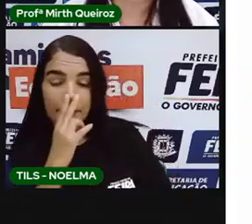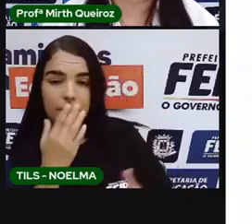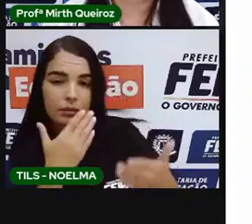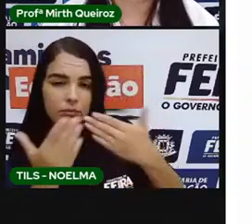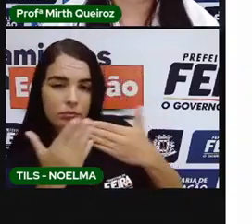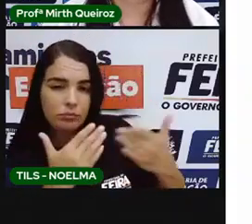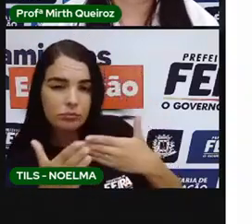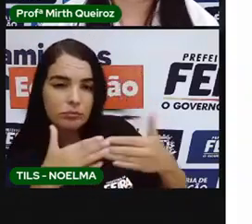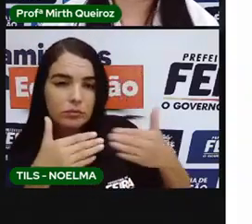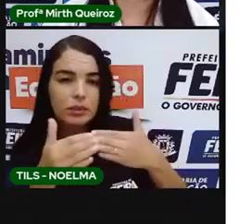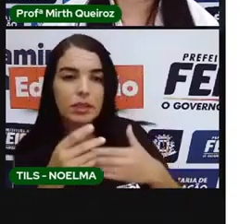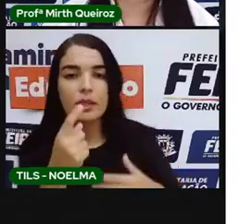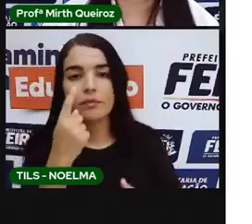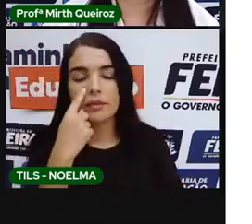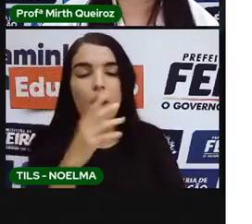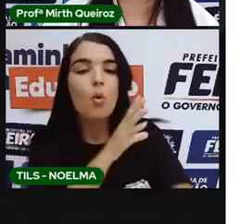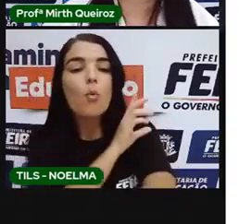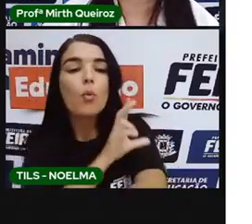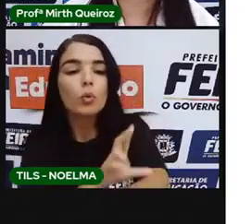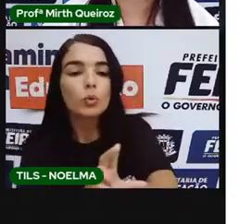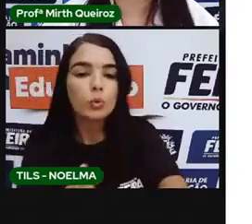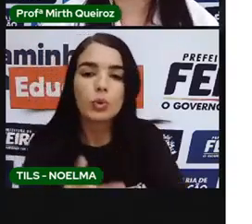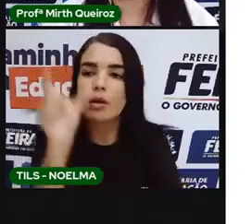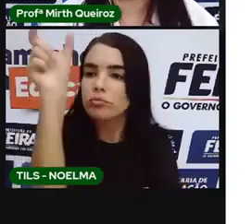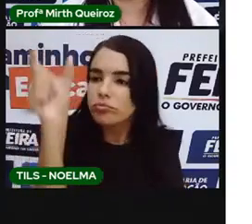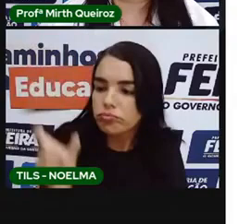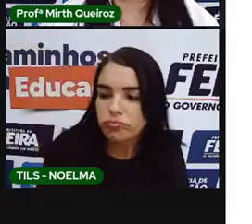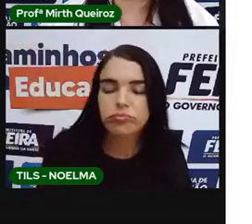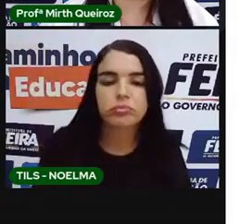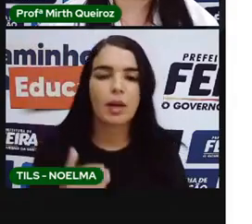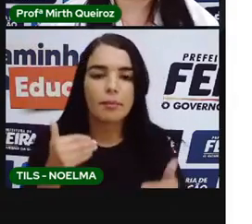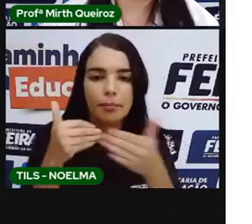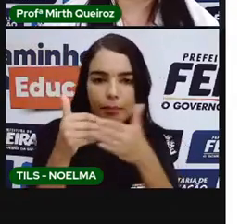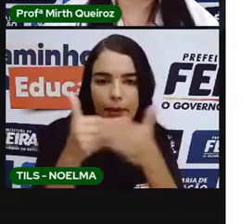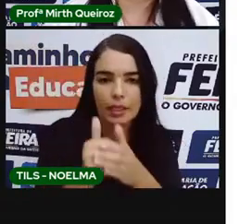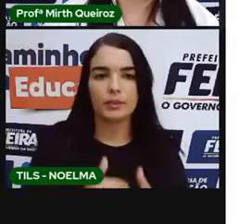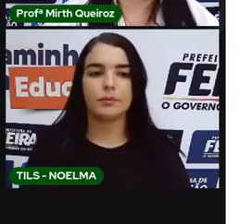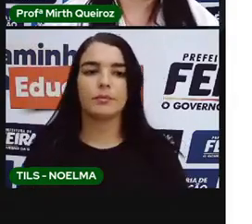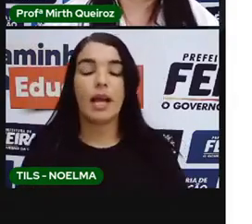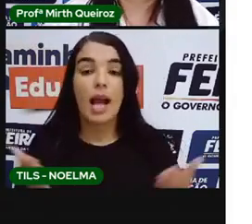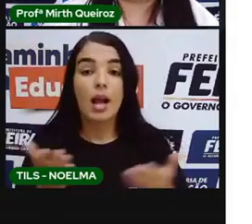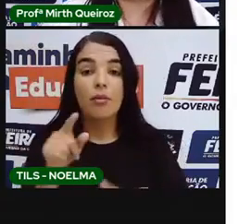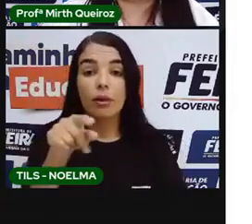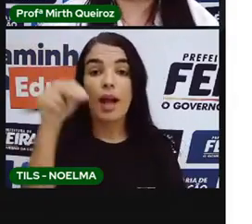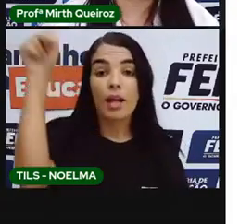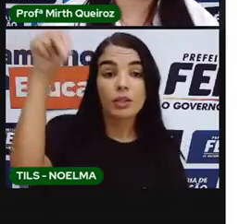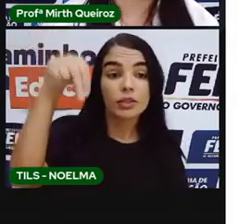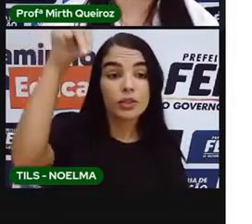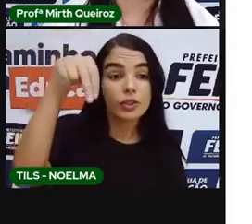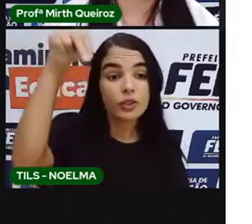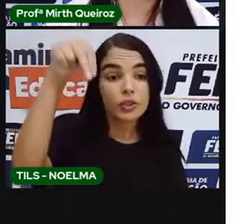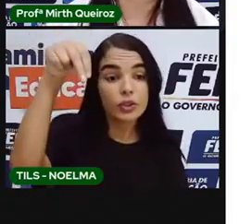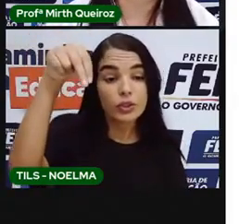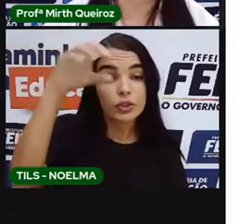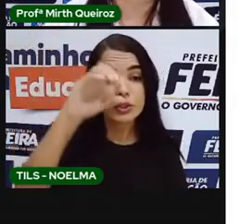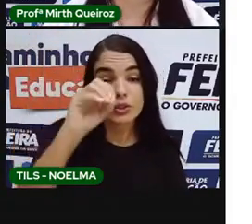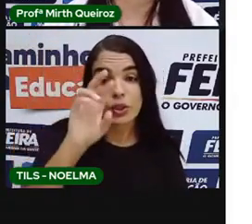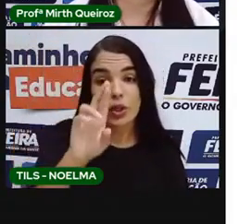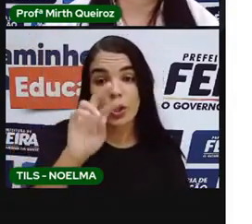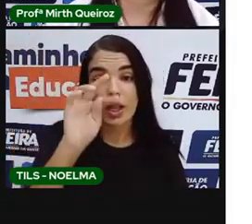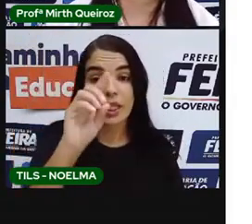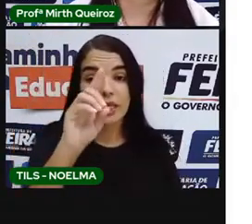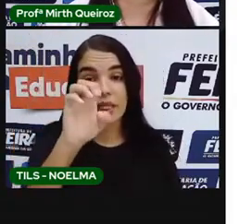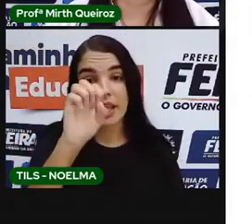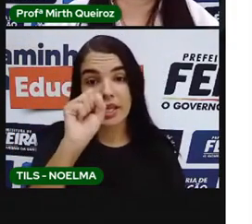exemplo, né, a questão da cultura, que está muito próxima ali. A região Nordeste, que é a nossa região,